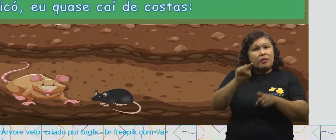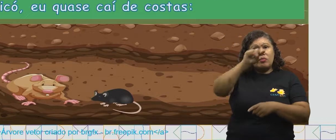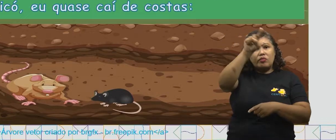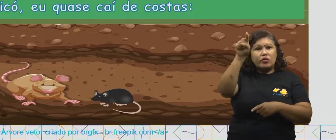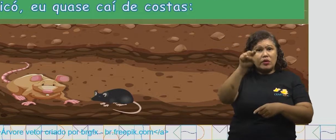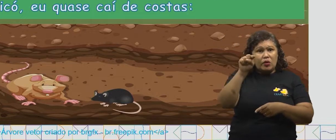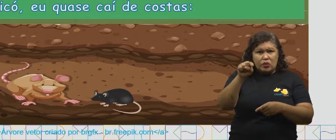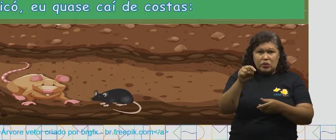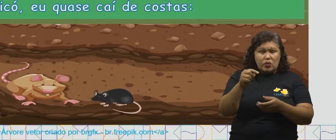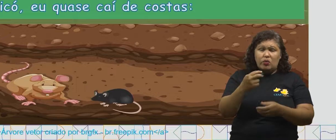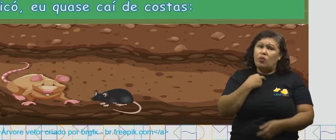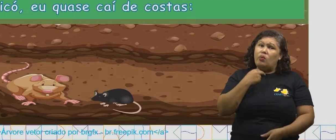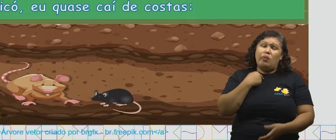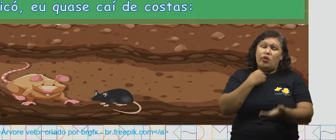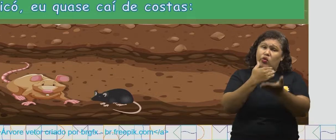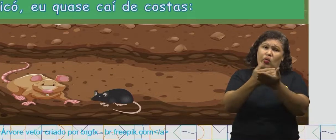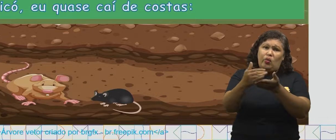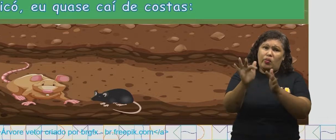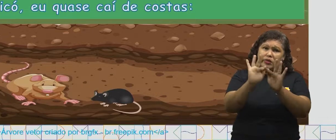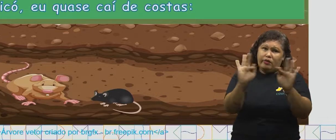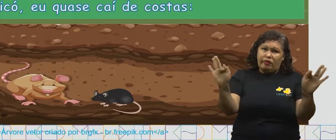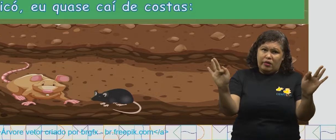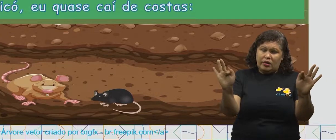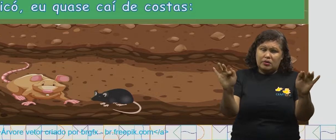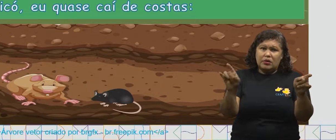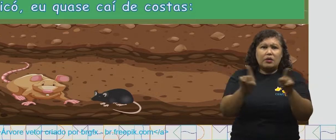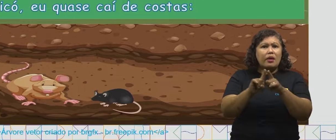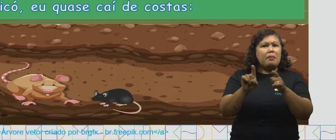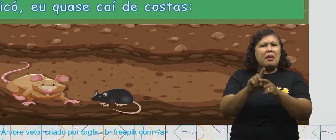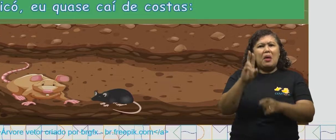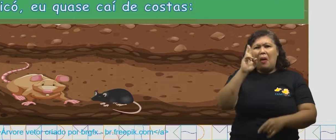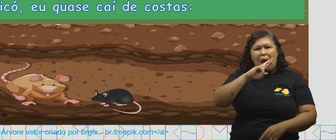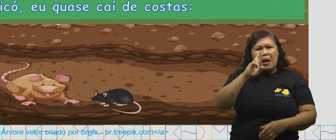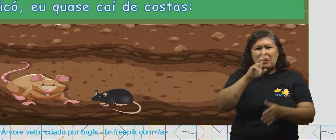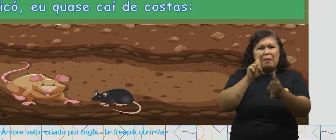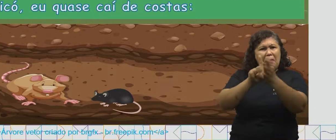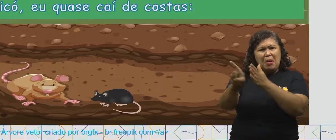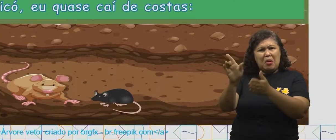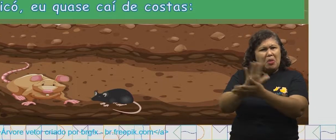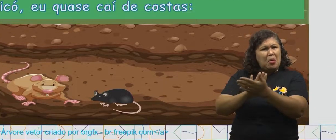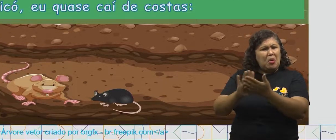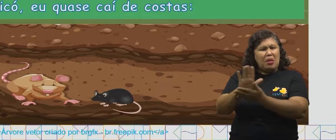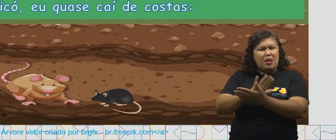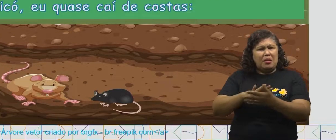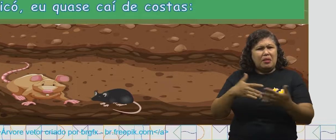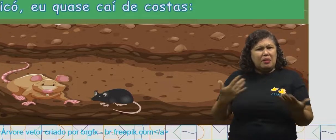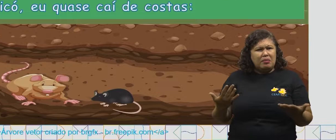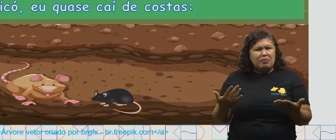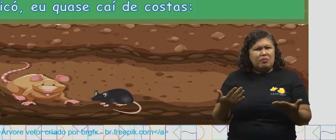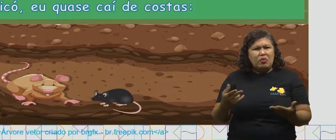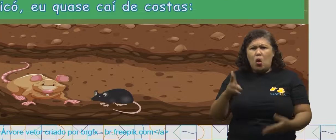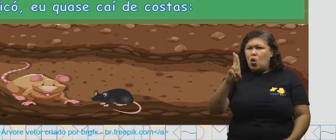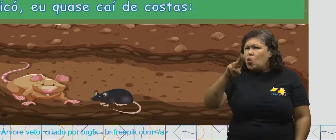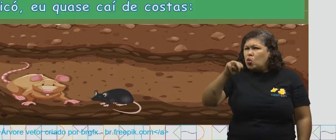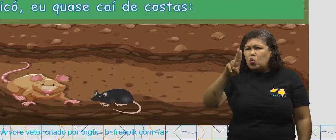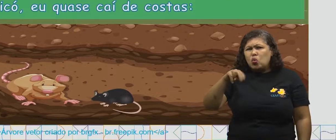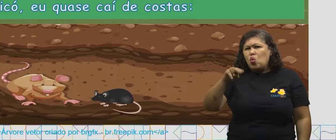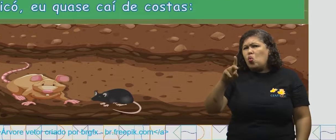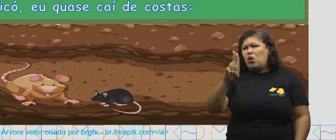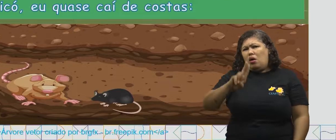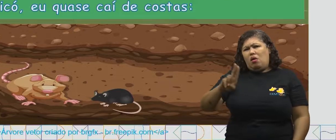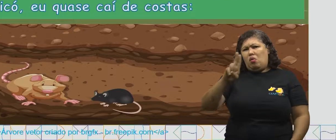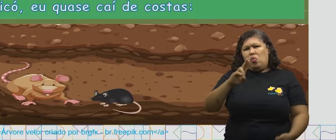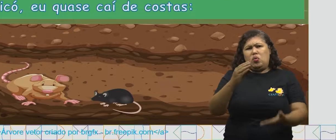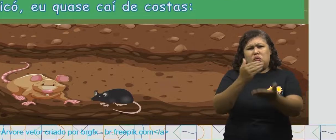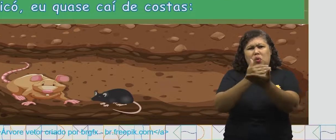não iniciar em uma frase, o ratinho não fez pergunta alguma. E mesmo se tivesse feito, o ponto de interrogação vem por